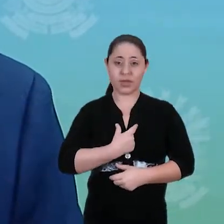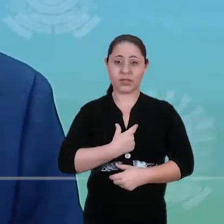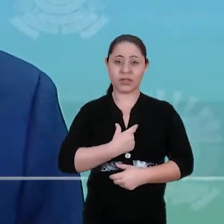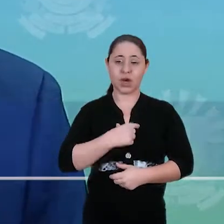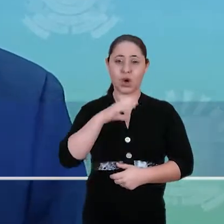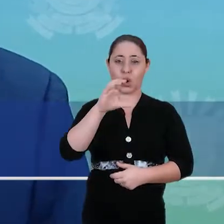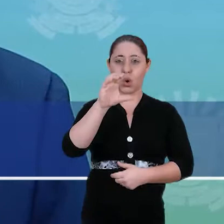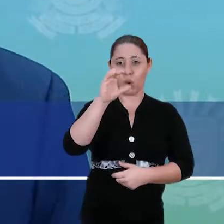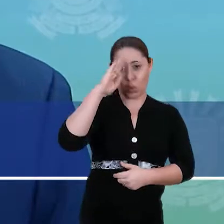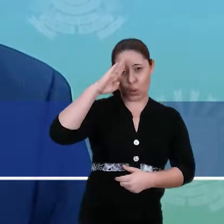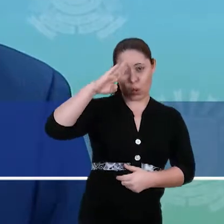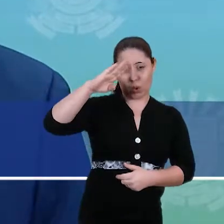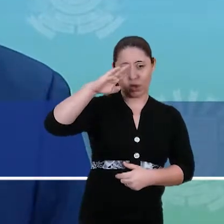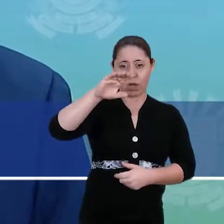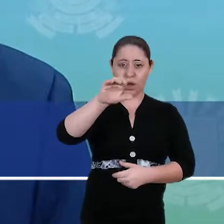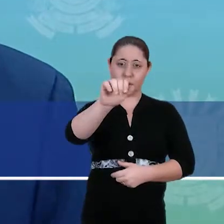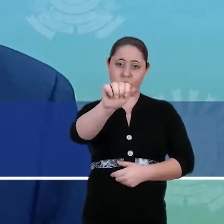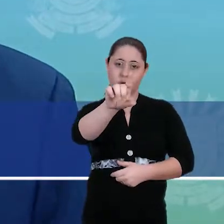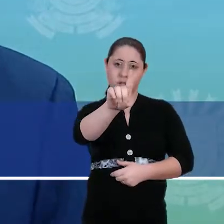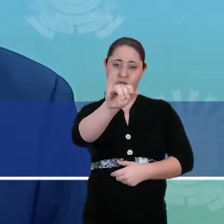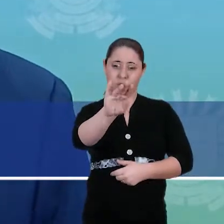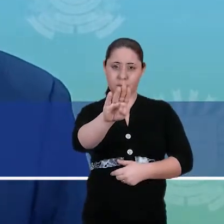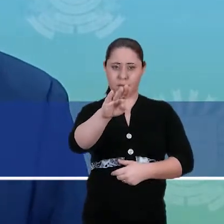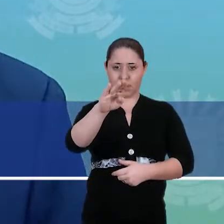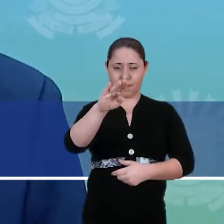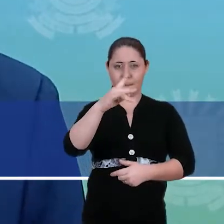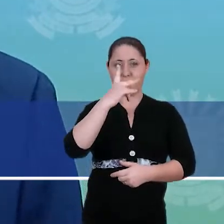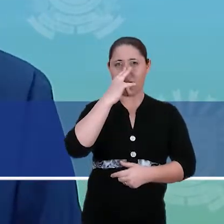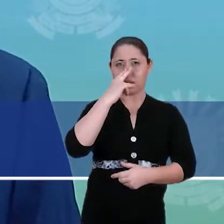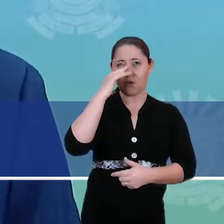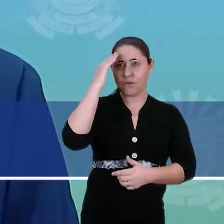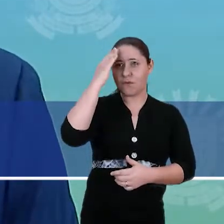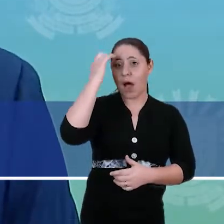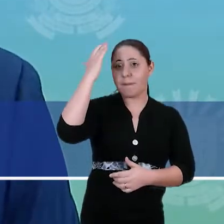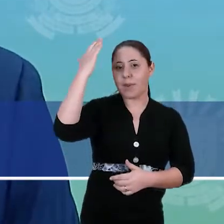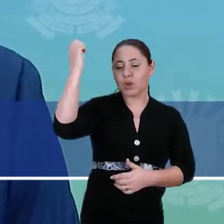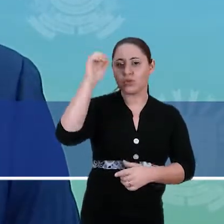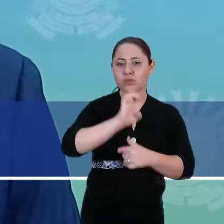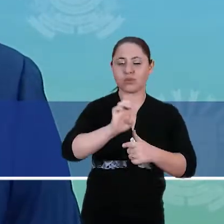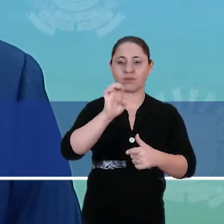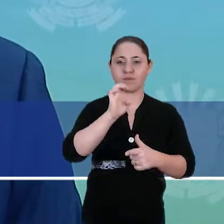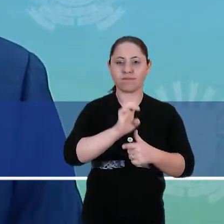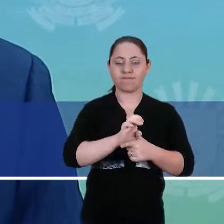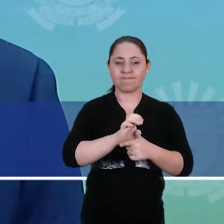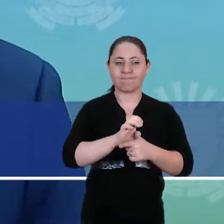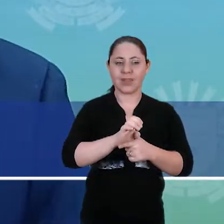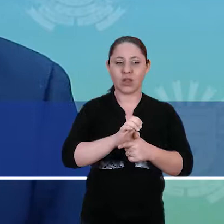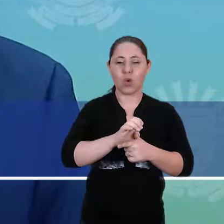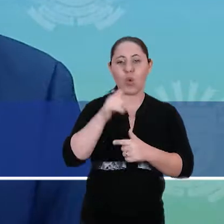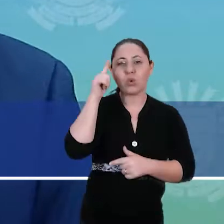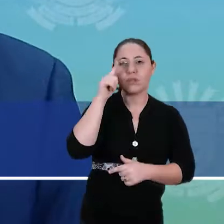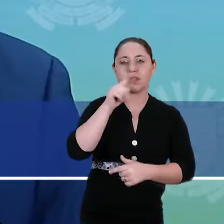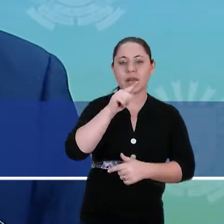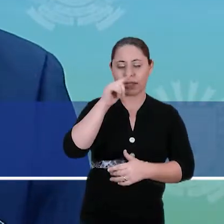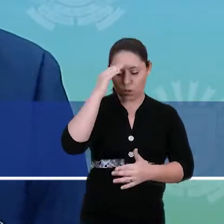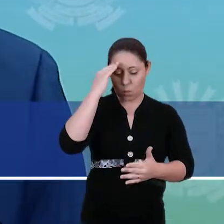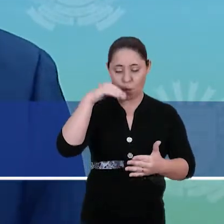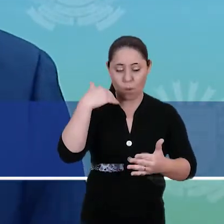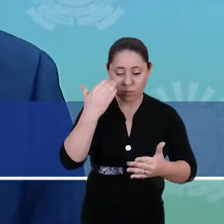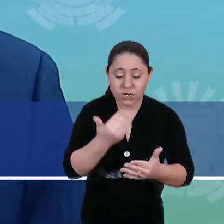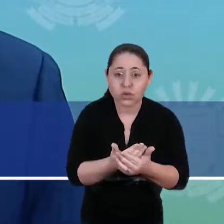Coronel Adib Massad, que é uma lenda viva da segurança pública do Estado, através dele a gente